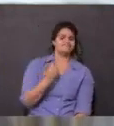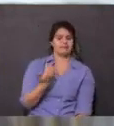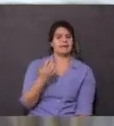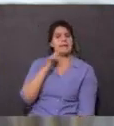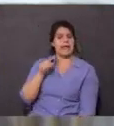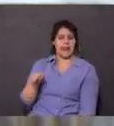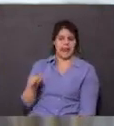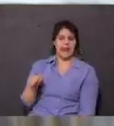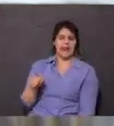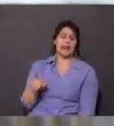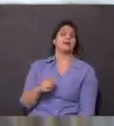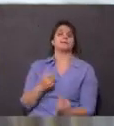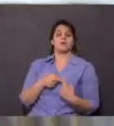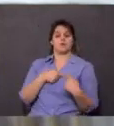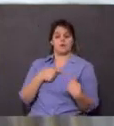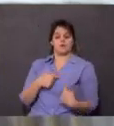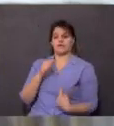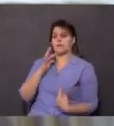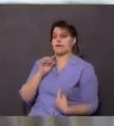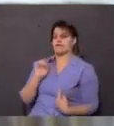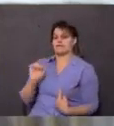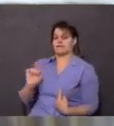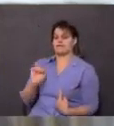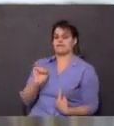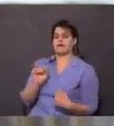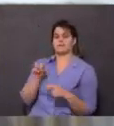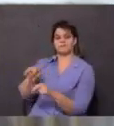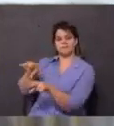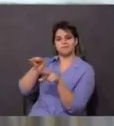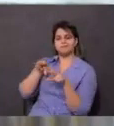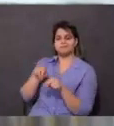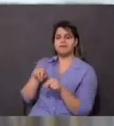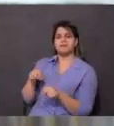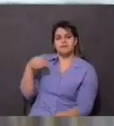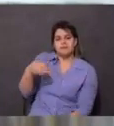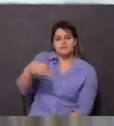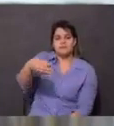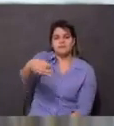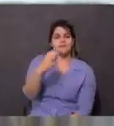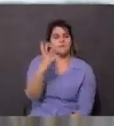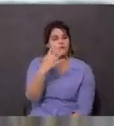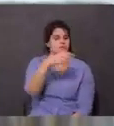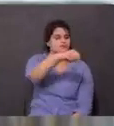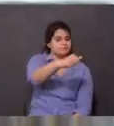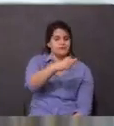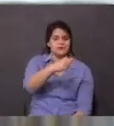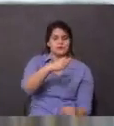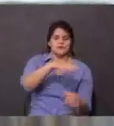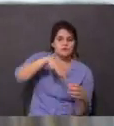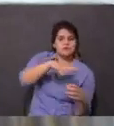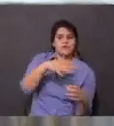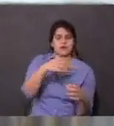O coração da mãe, verdadeiramente imaculado, está presente nos momentos decisivos, apesar de